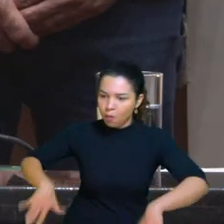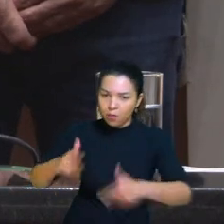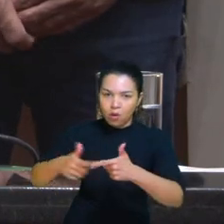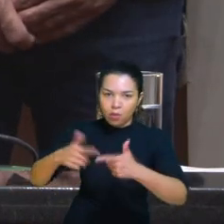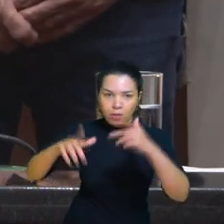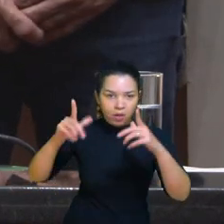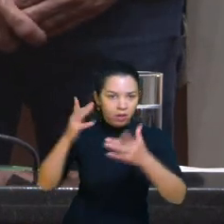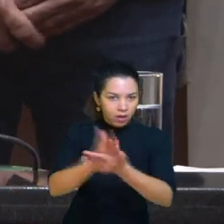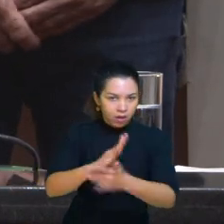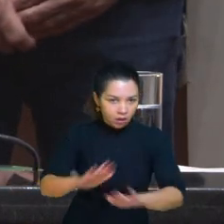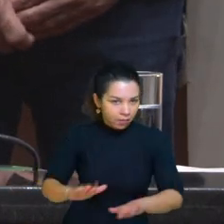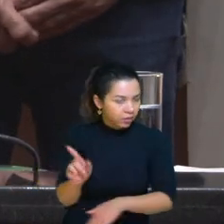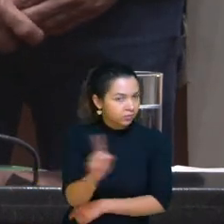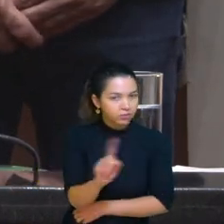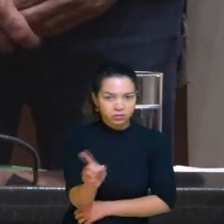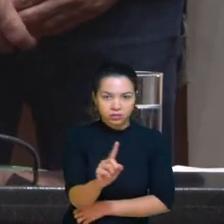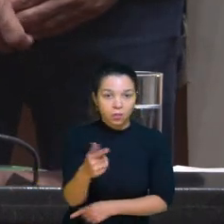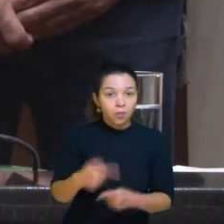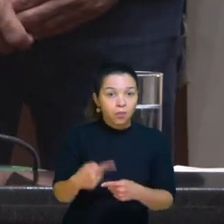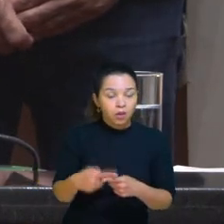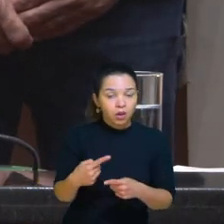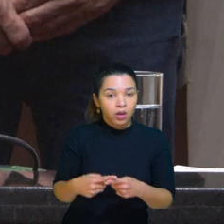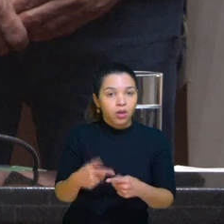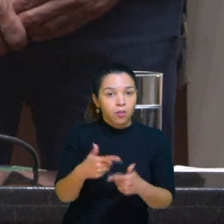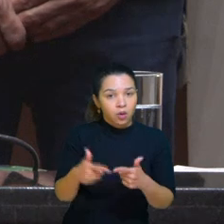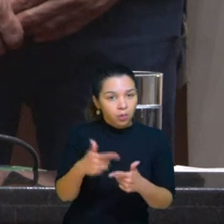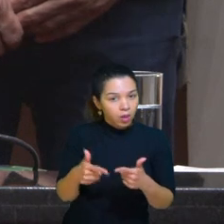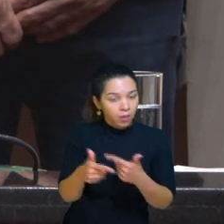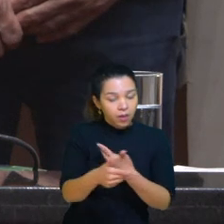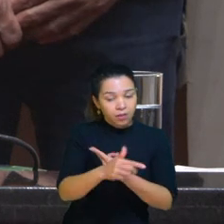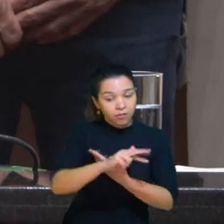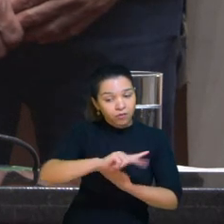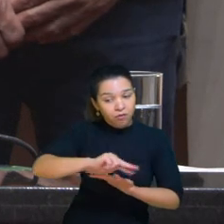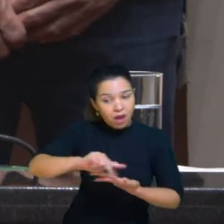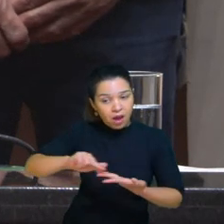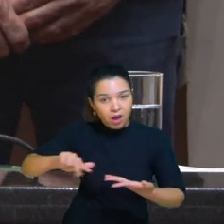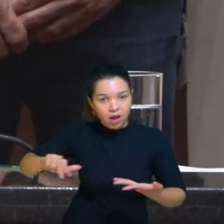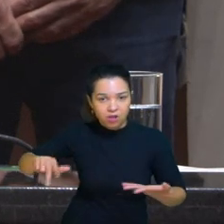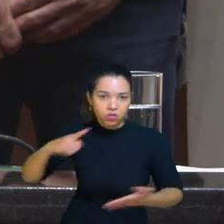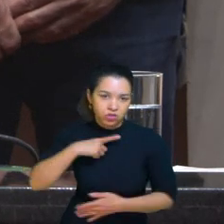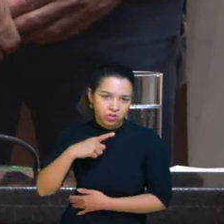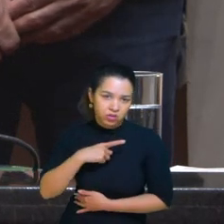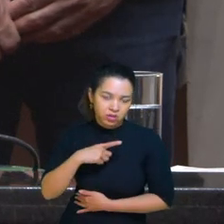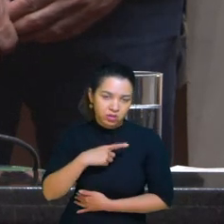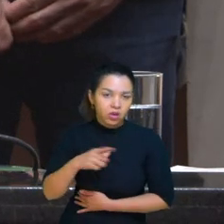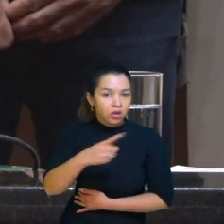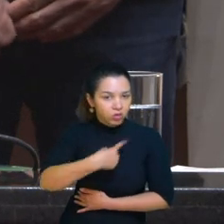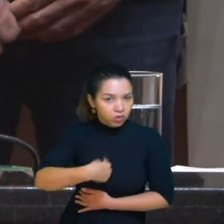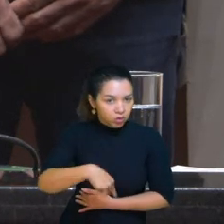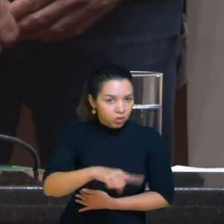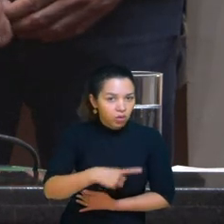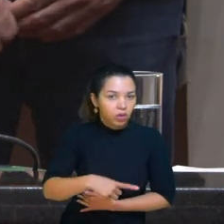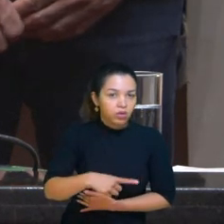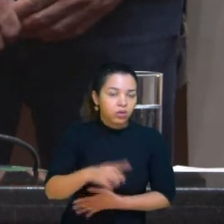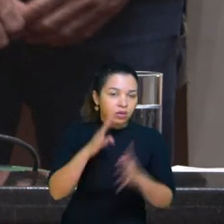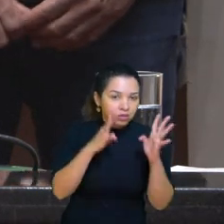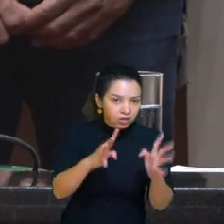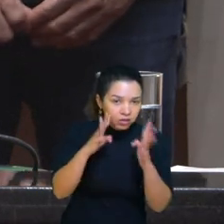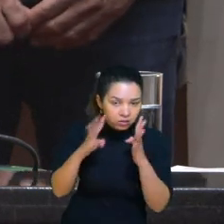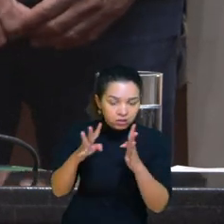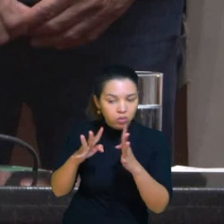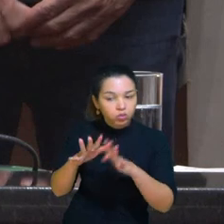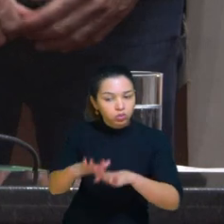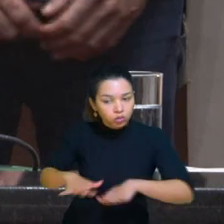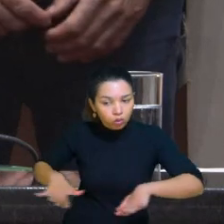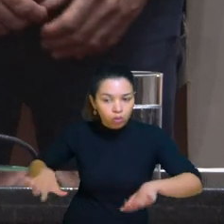não vamos porque a evasão é multifatorial ela e precisa e e precisamos trabalhar todos os